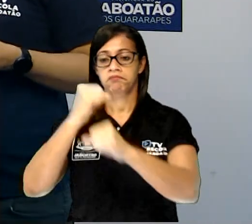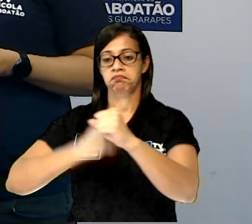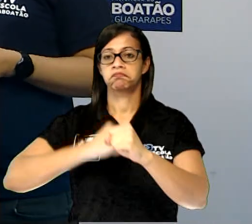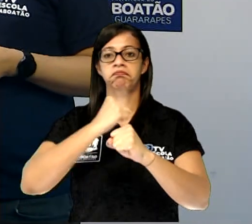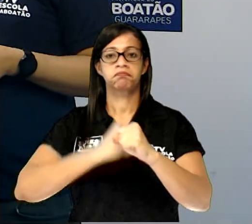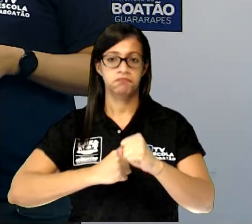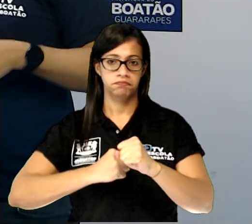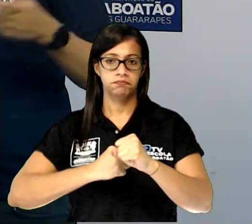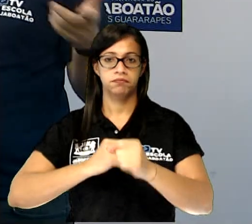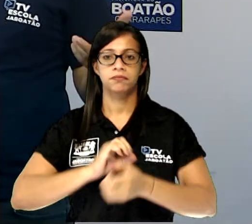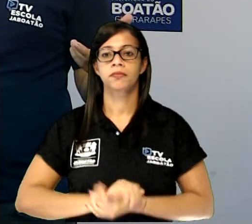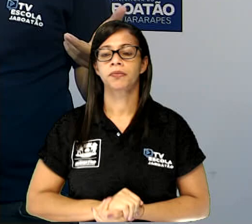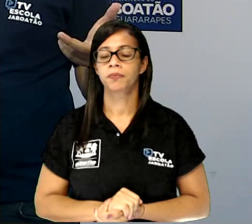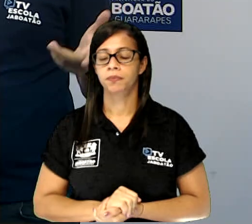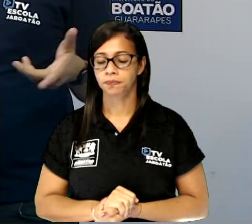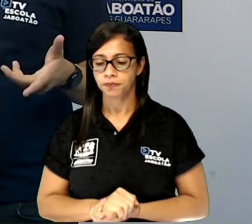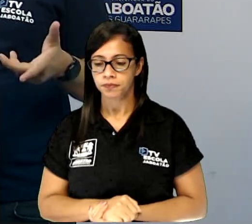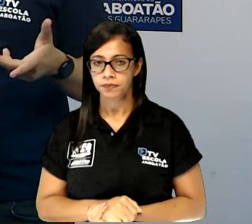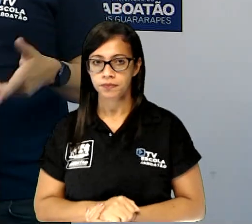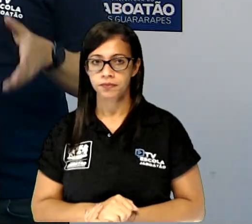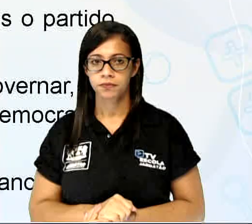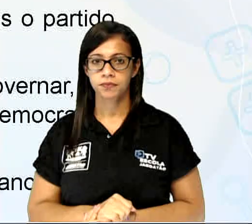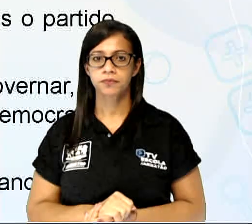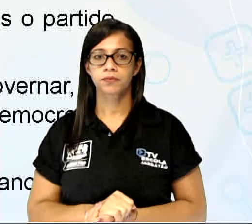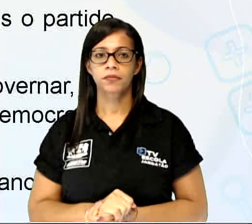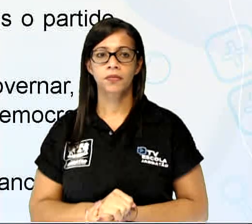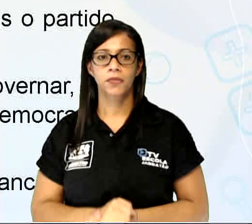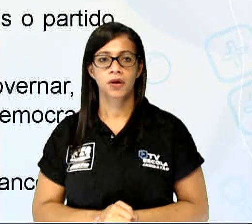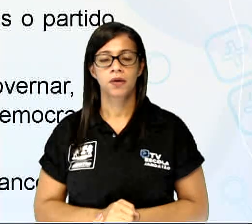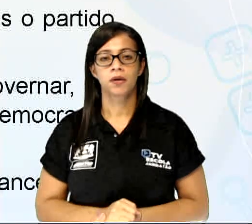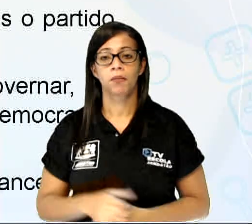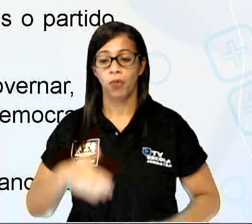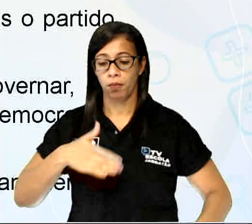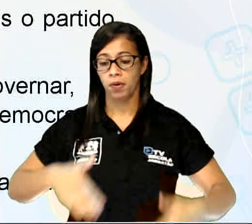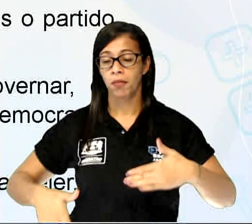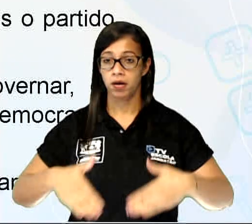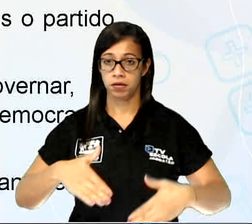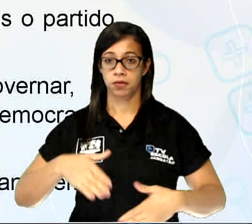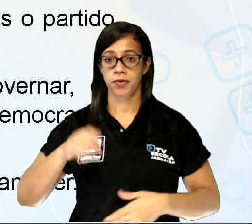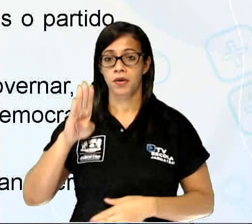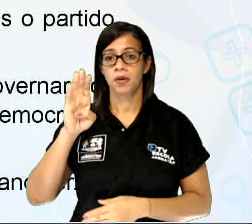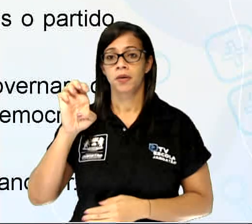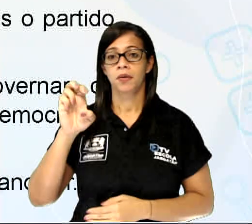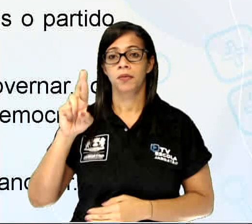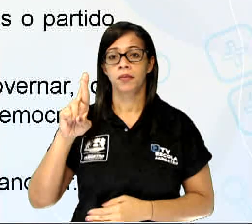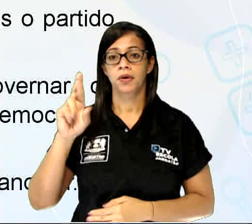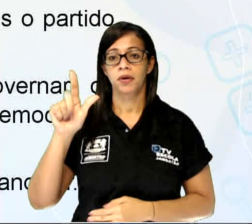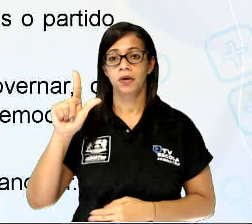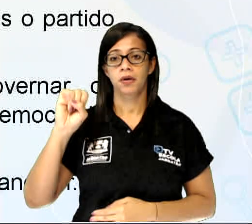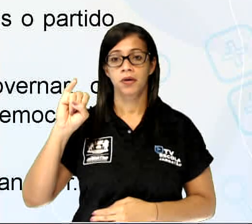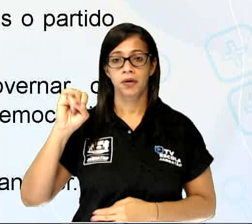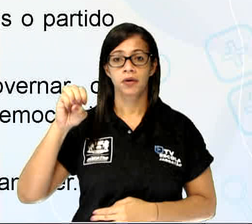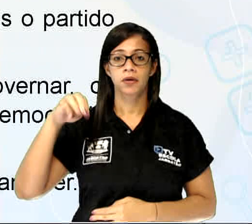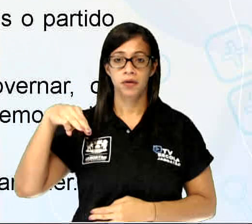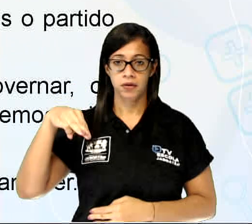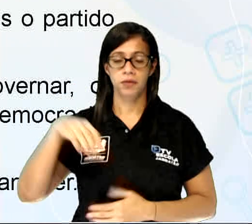em 1923 da Marcha sobre Berlim, os nazistas percebem que não deveriam dar um novo golpe,